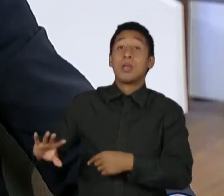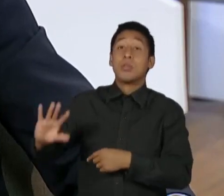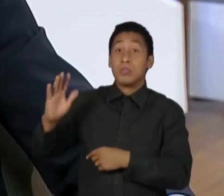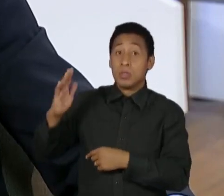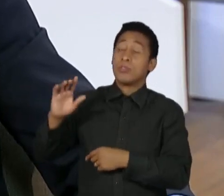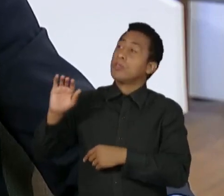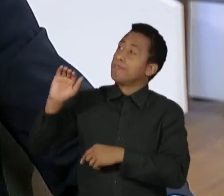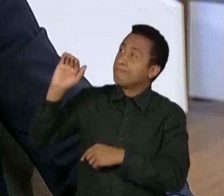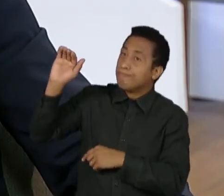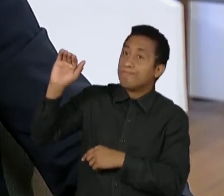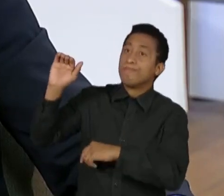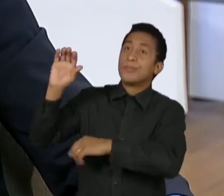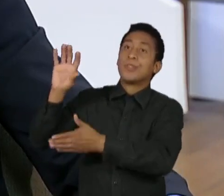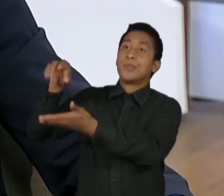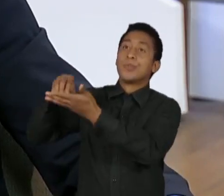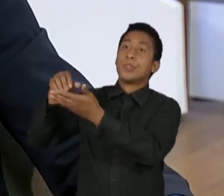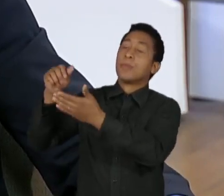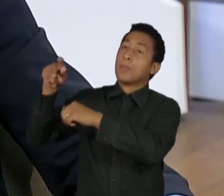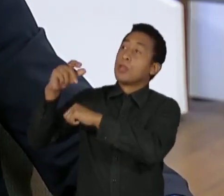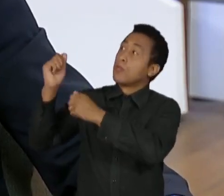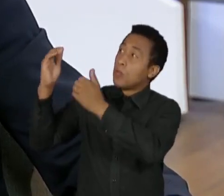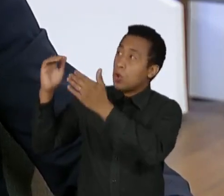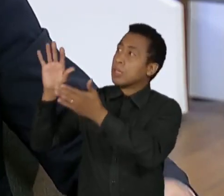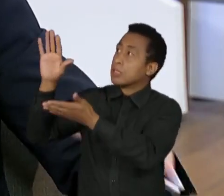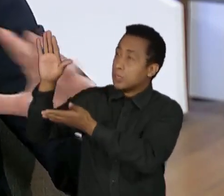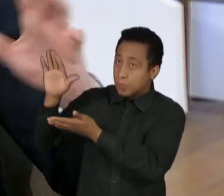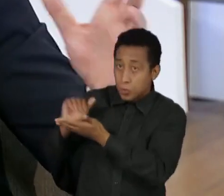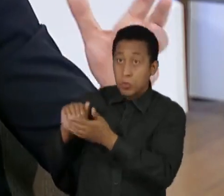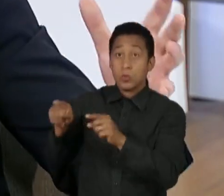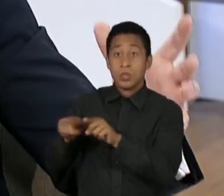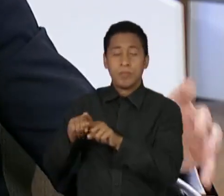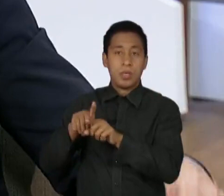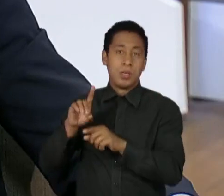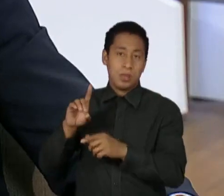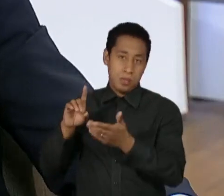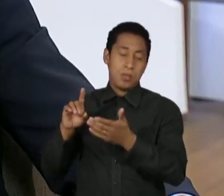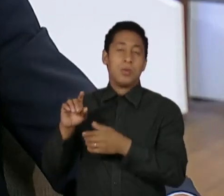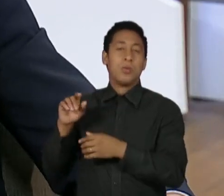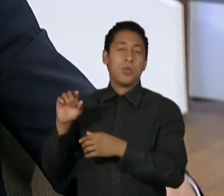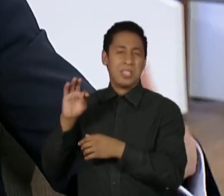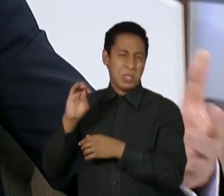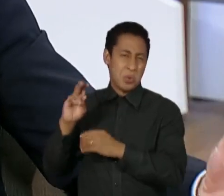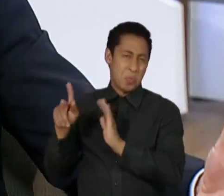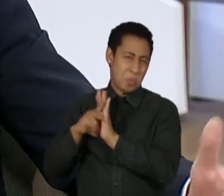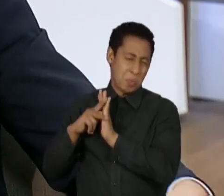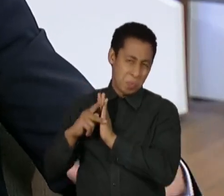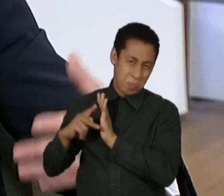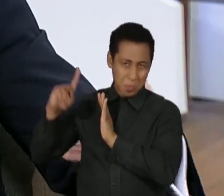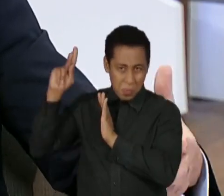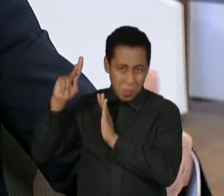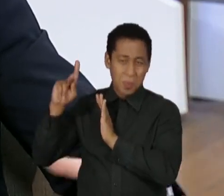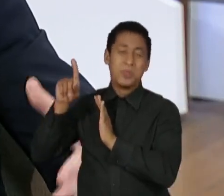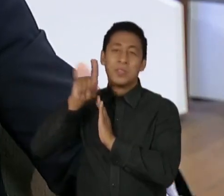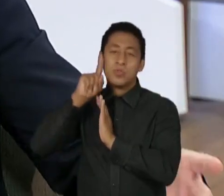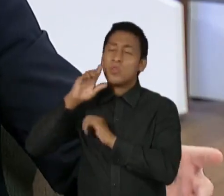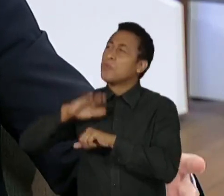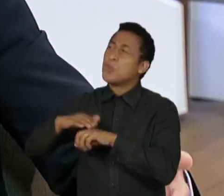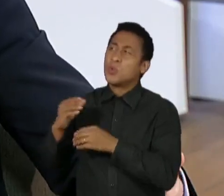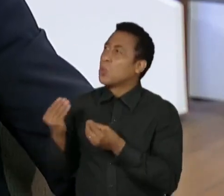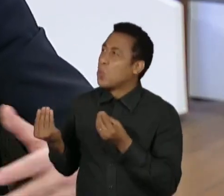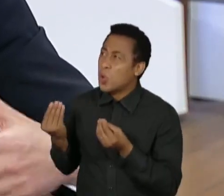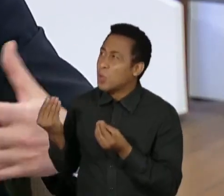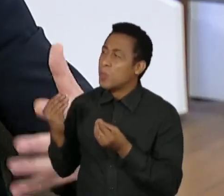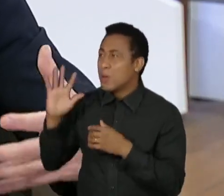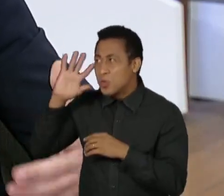internacionais, vimos o exemplo do GAO lá dos Estados Unidos, que é o TCU americano, como eles fizeram. E, com